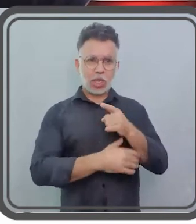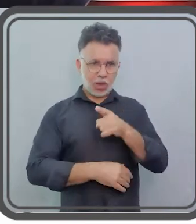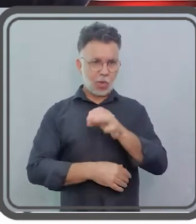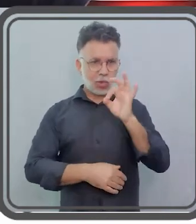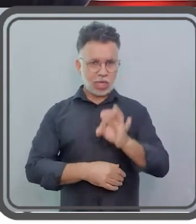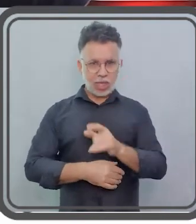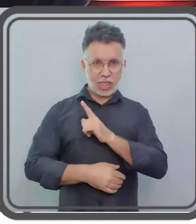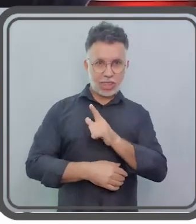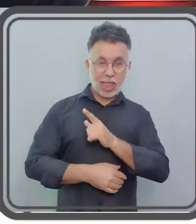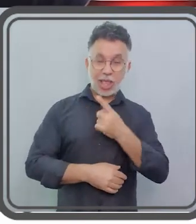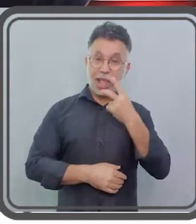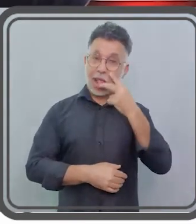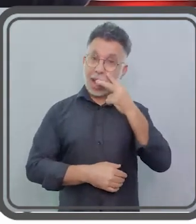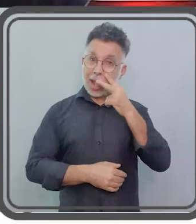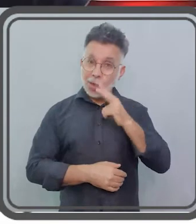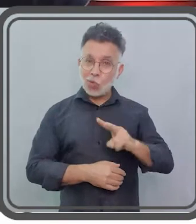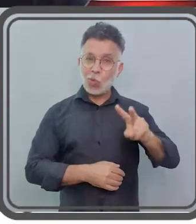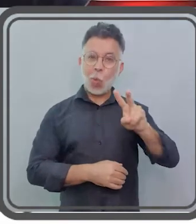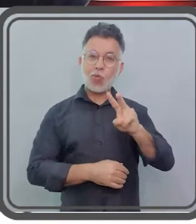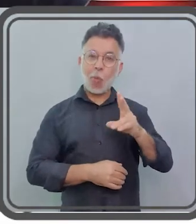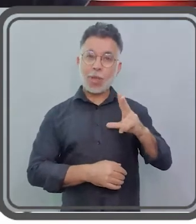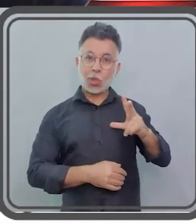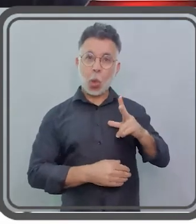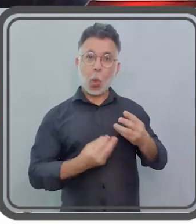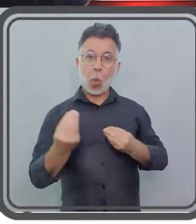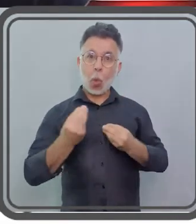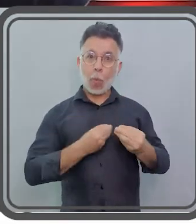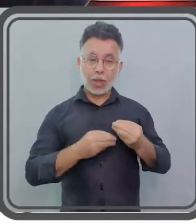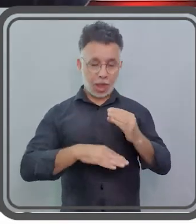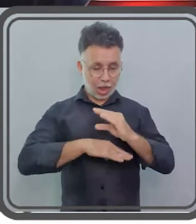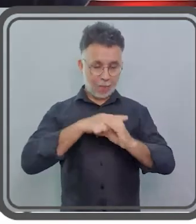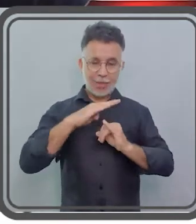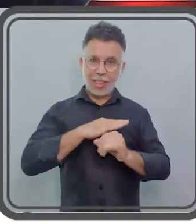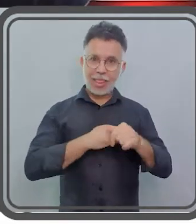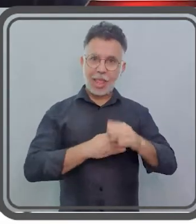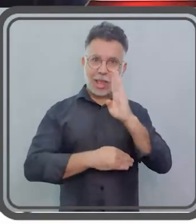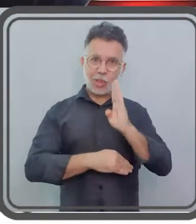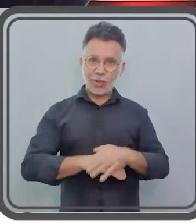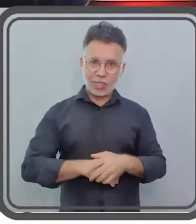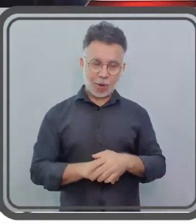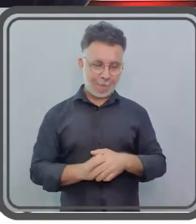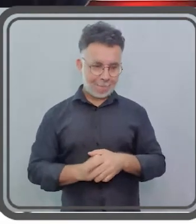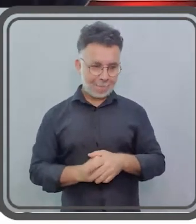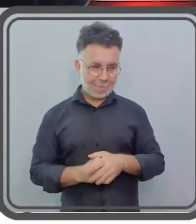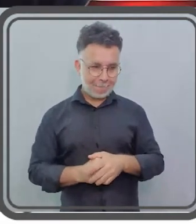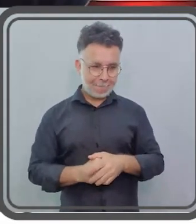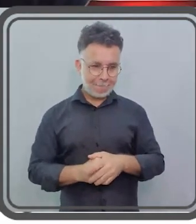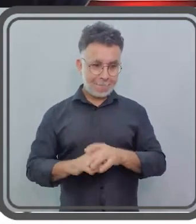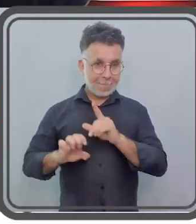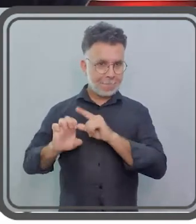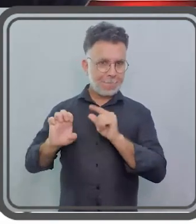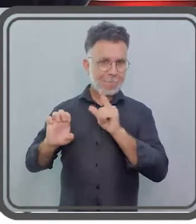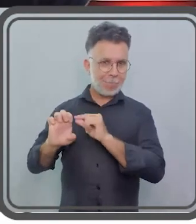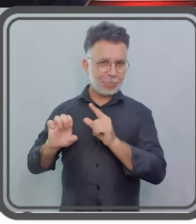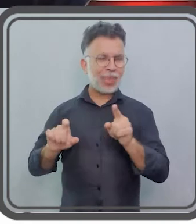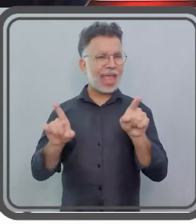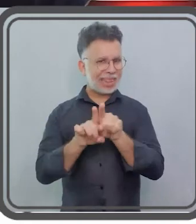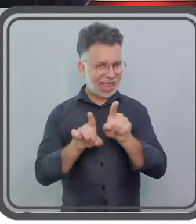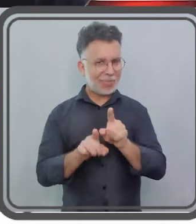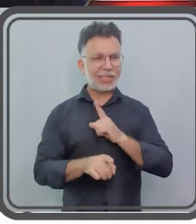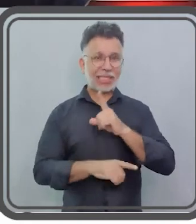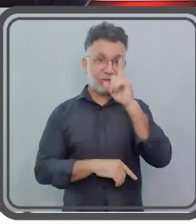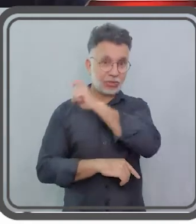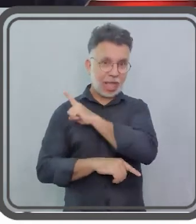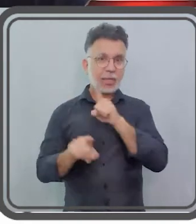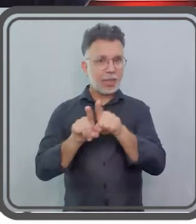tem sua visão particular sobre como é empreender no Brasil, né? E das dificuldades, mas também as oportunidades. A gente queria ouvir